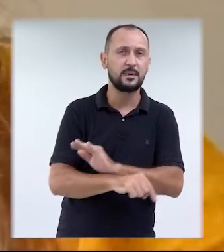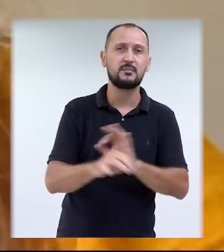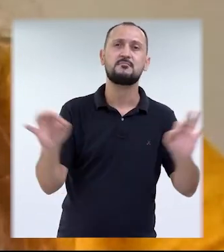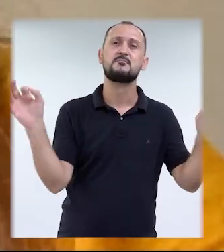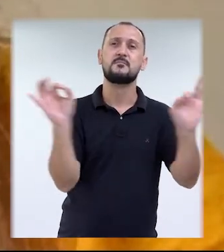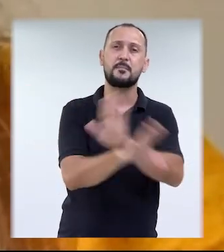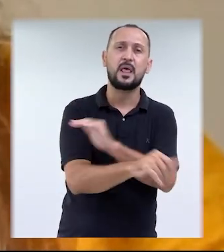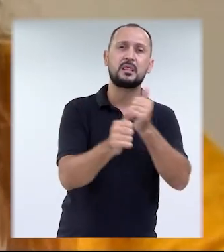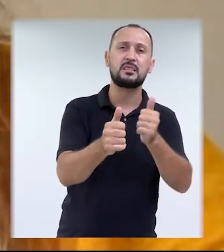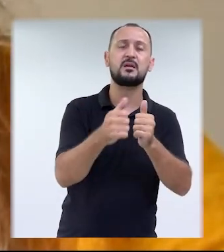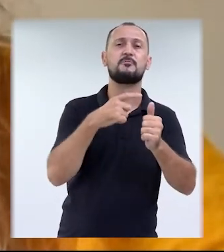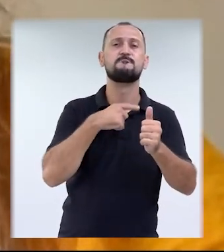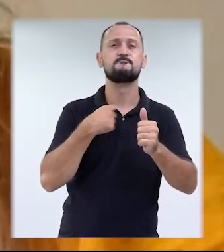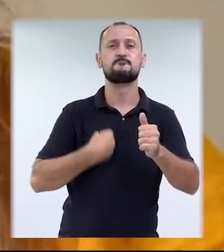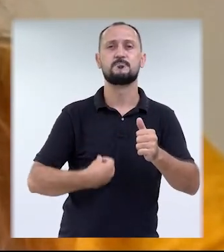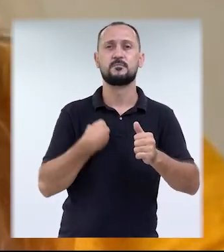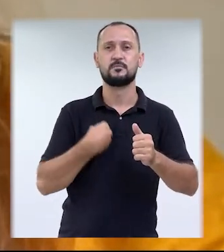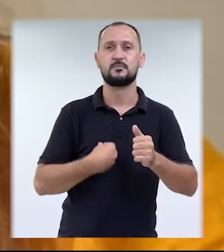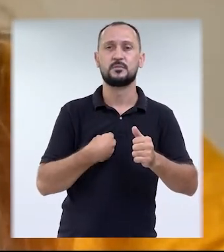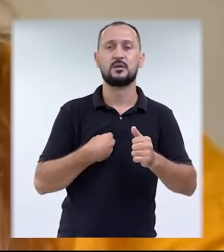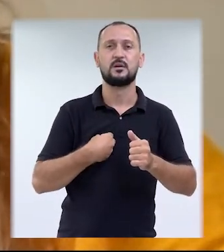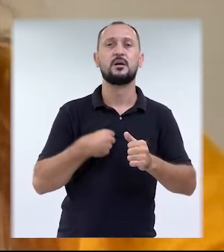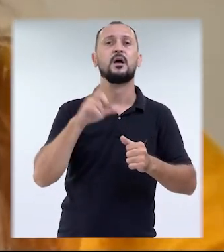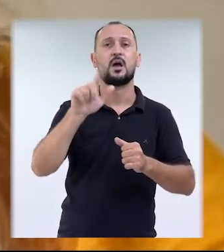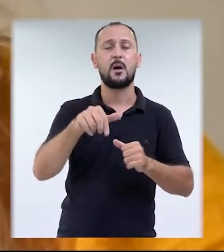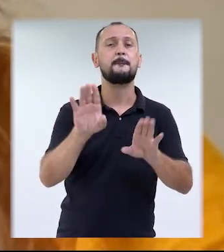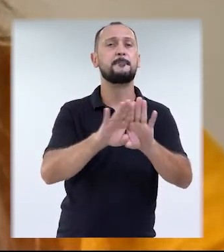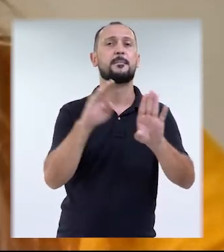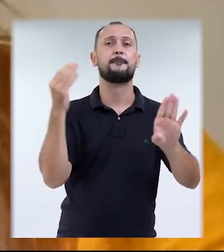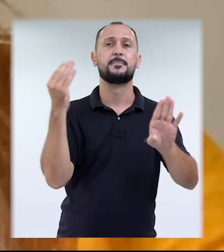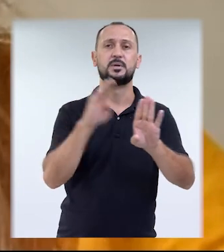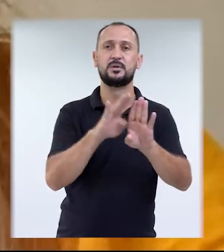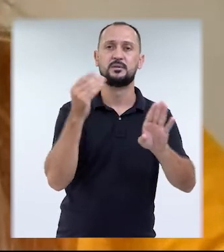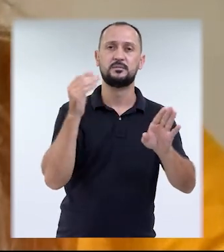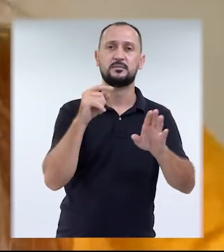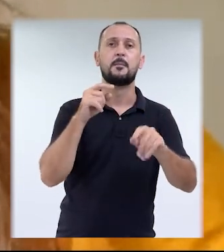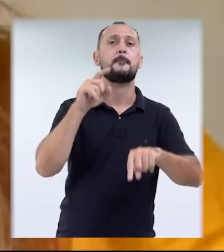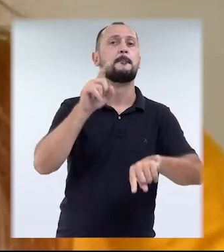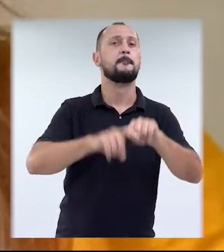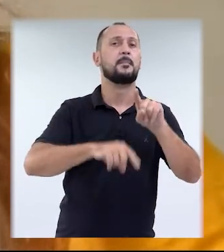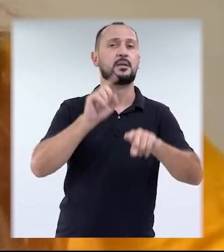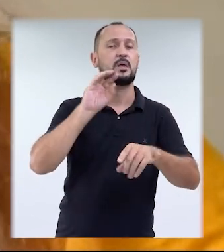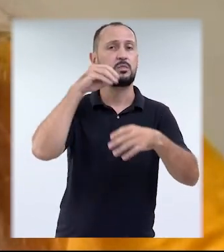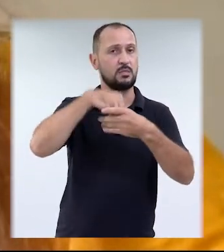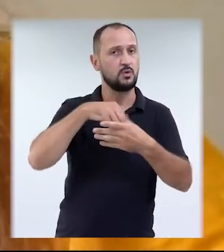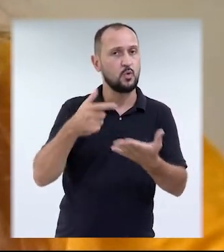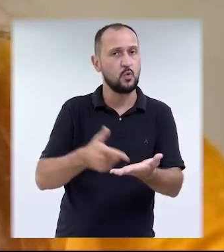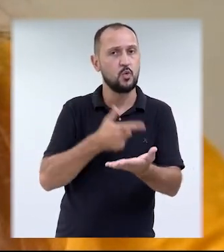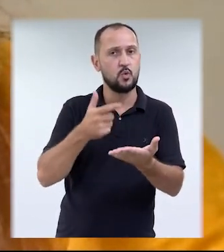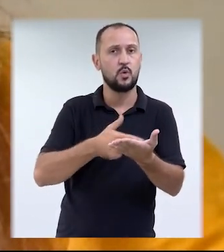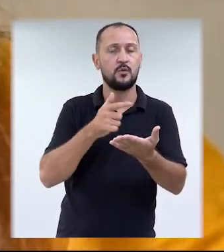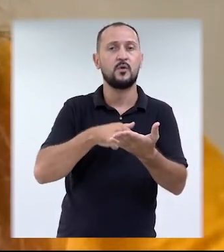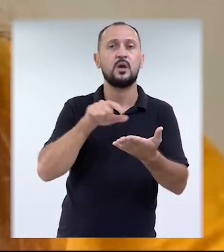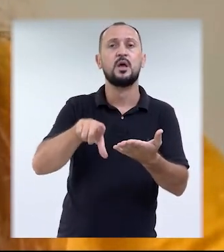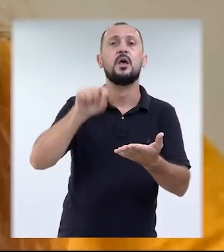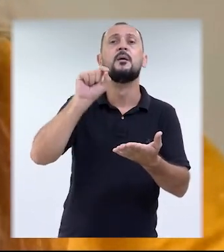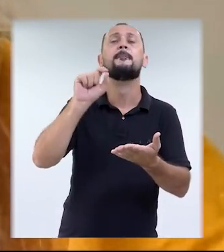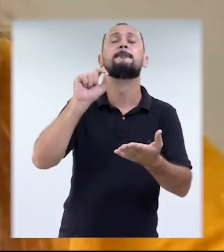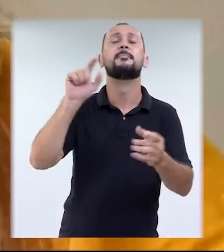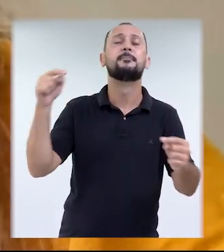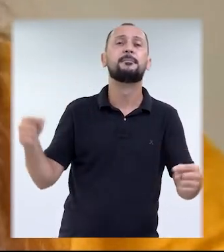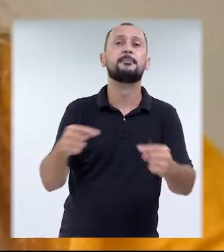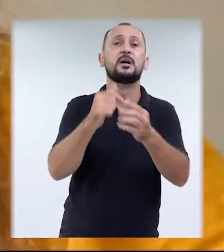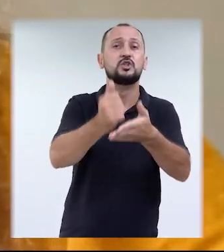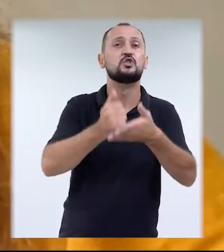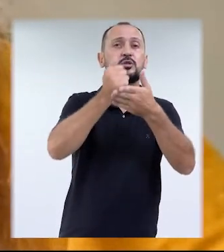profunda, mais plena, por uma vida sã, isso é uma porta. O material contido neste livro foi selecionado para